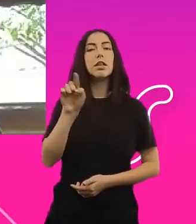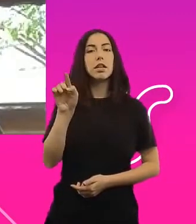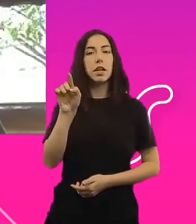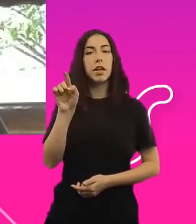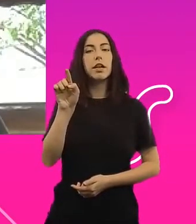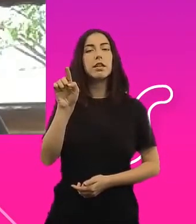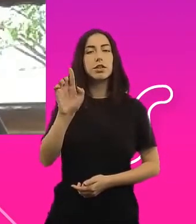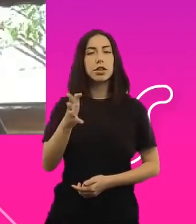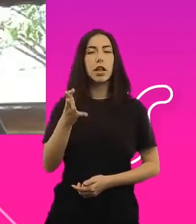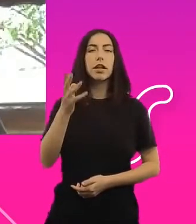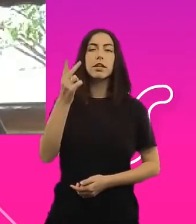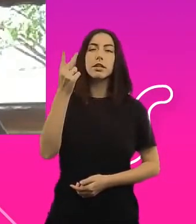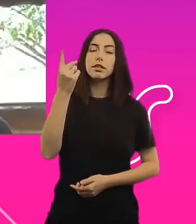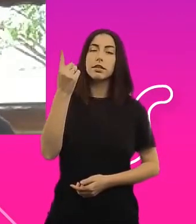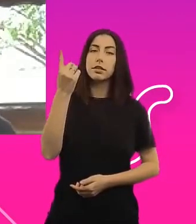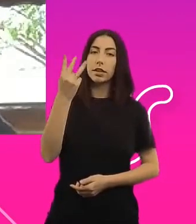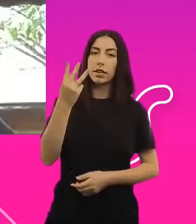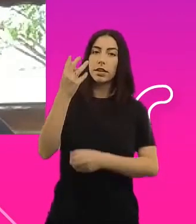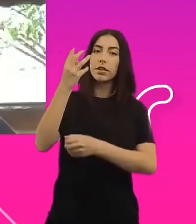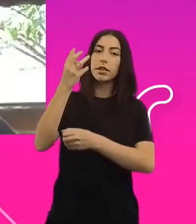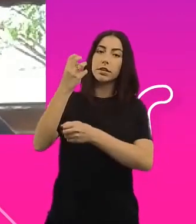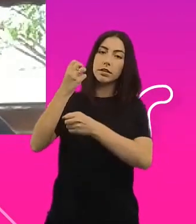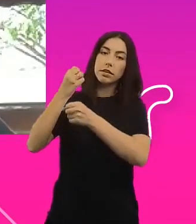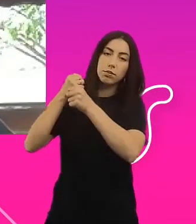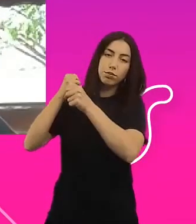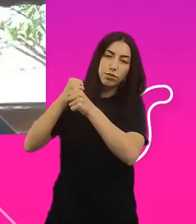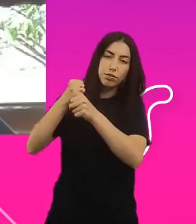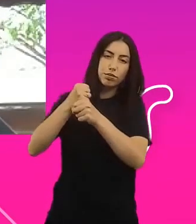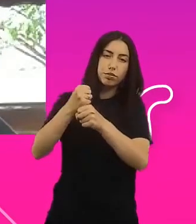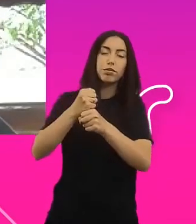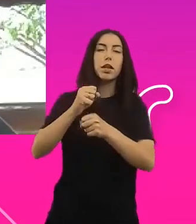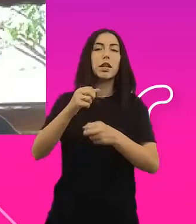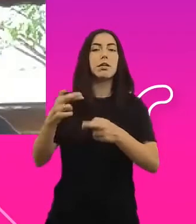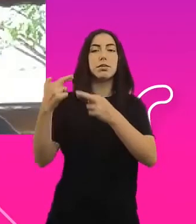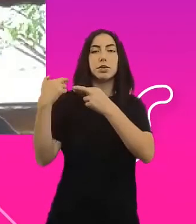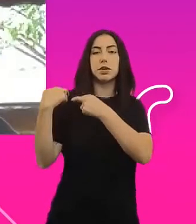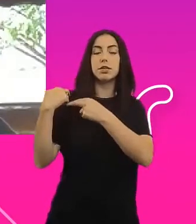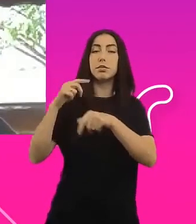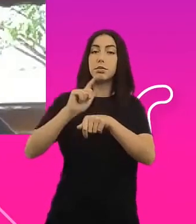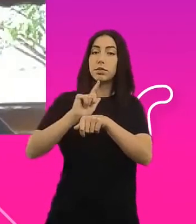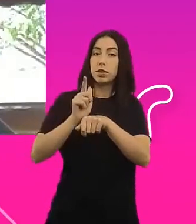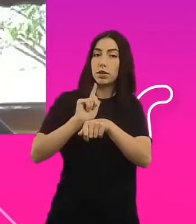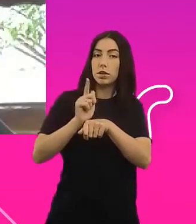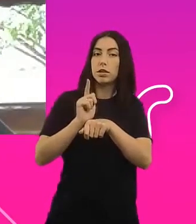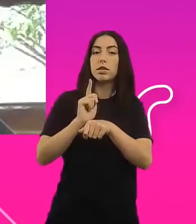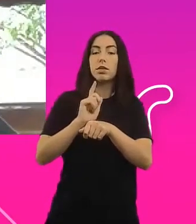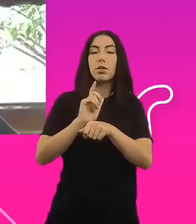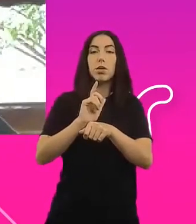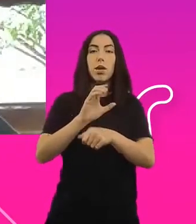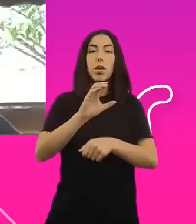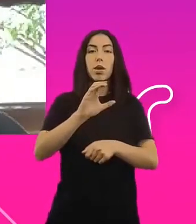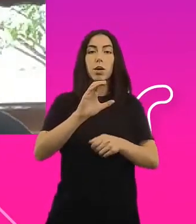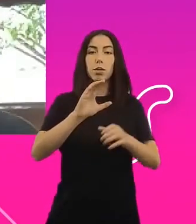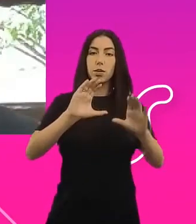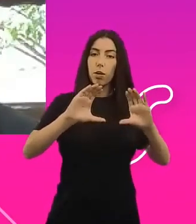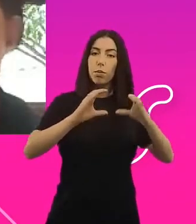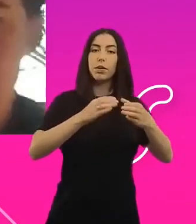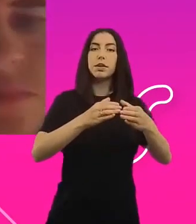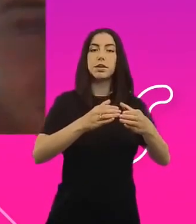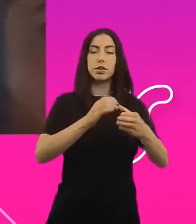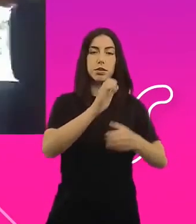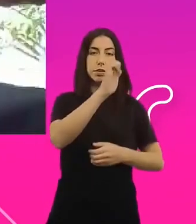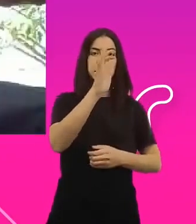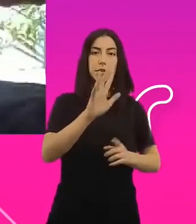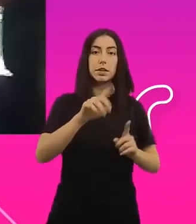responsável pela gestão de responsabilidade social corporativa na Indy Brasil e membro do Fórum de Sustentabilidade da companhia.